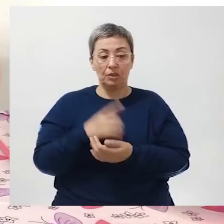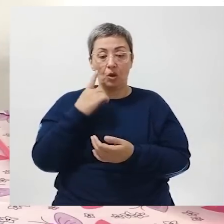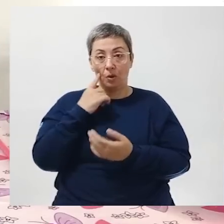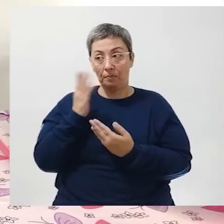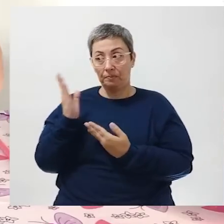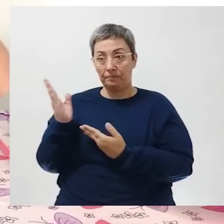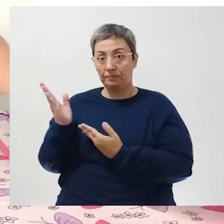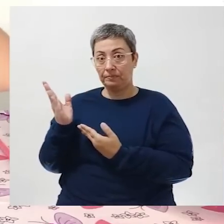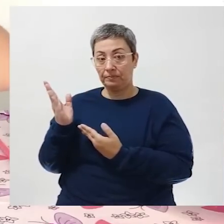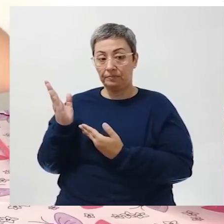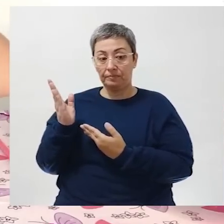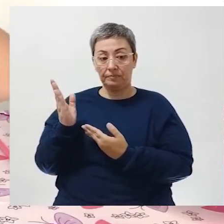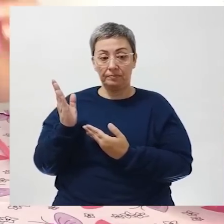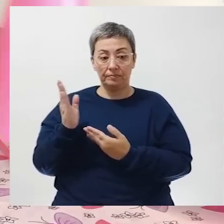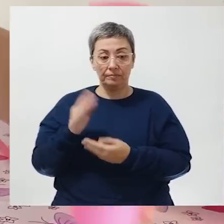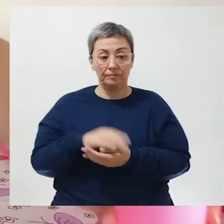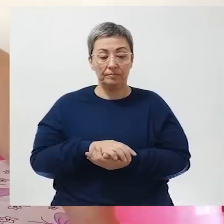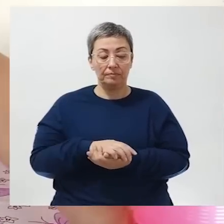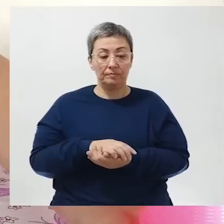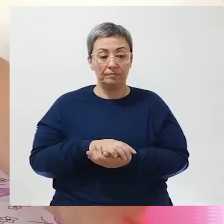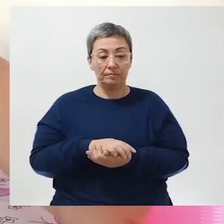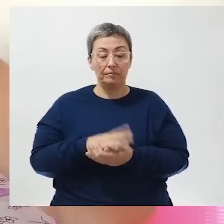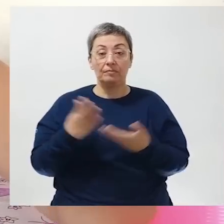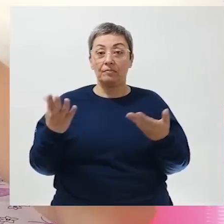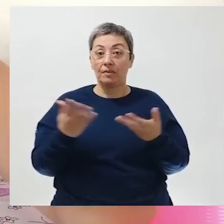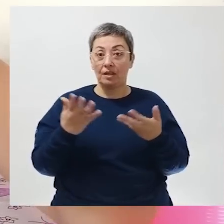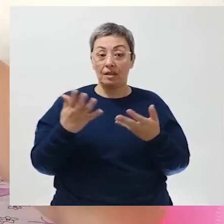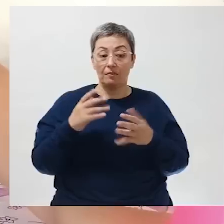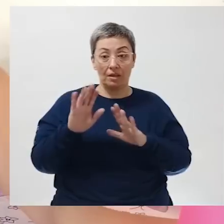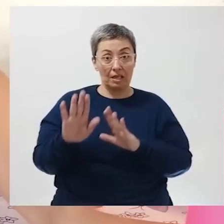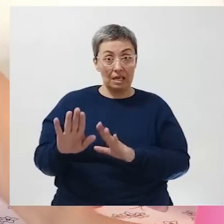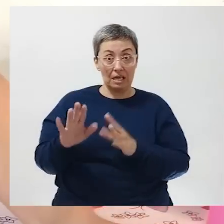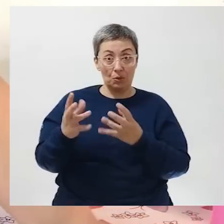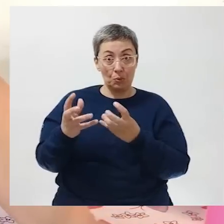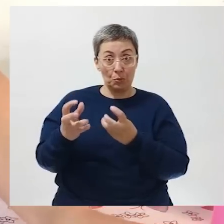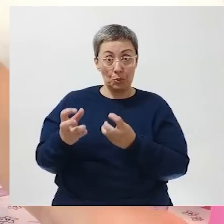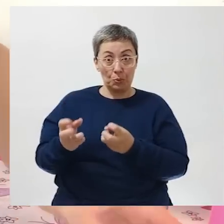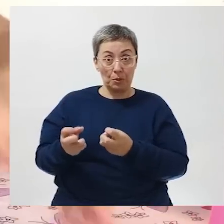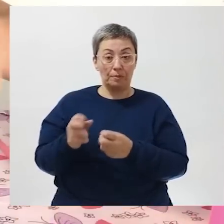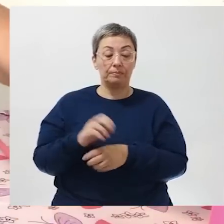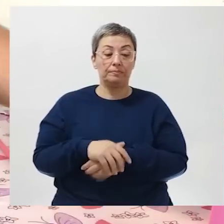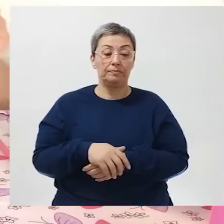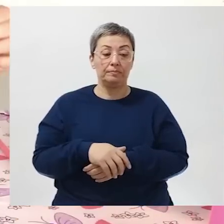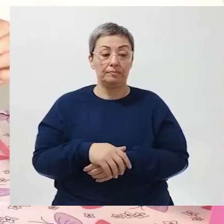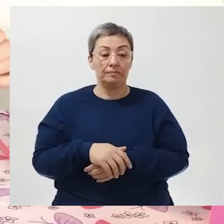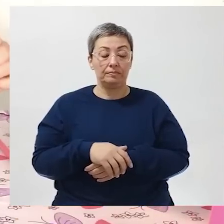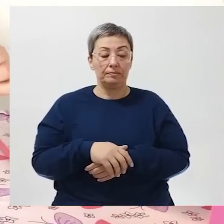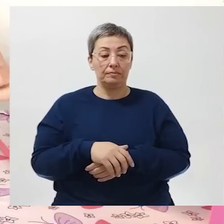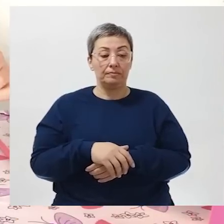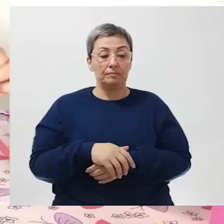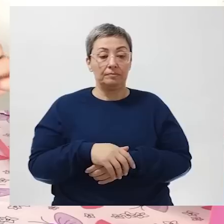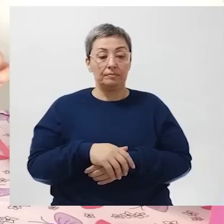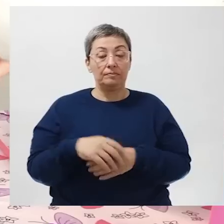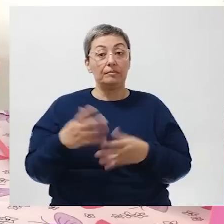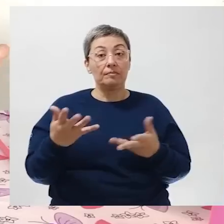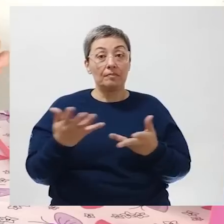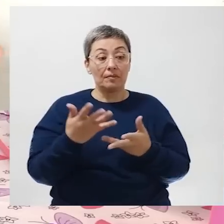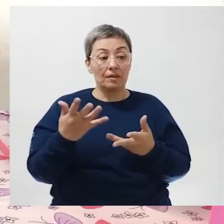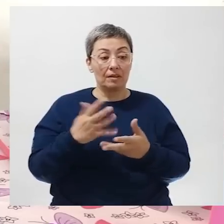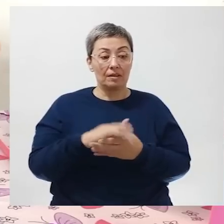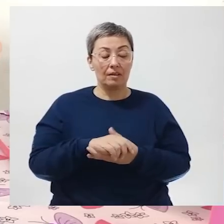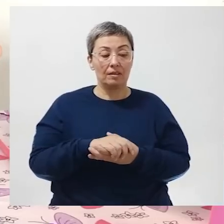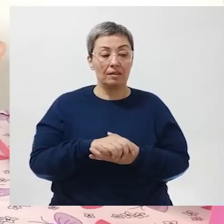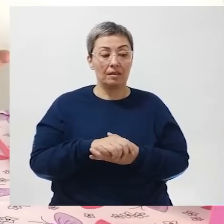turminha. E ele vai ficar desse jeito. Agora a gente deixa ele ali secando, tá? E vamos